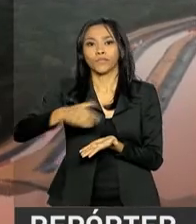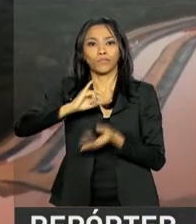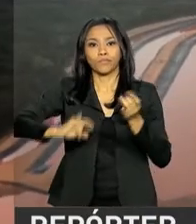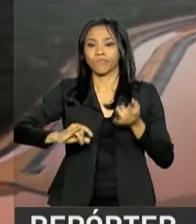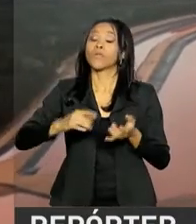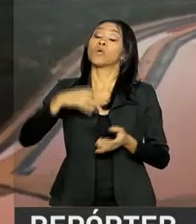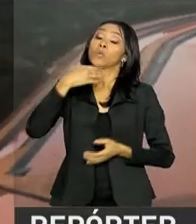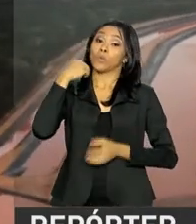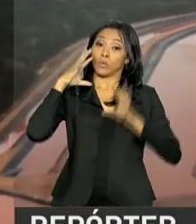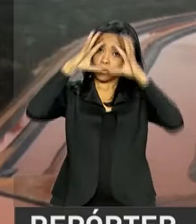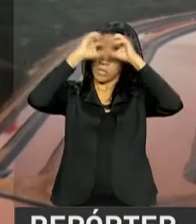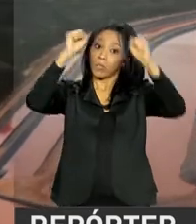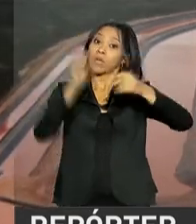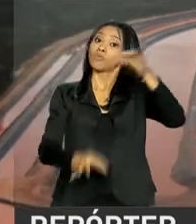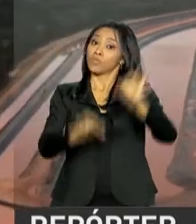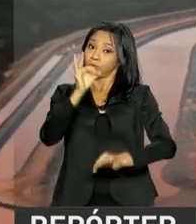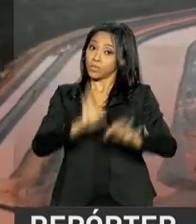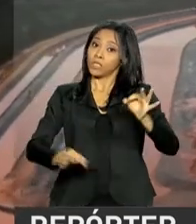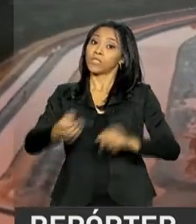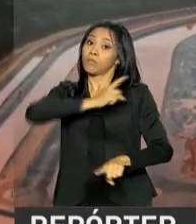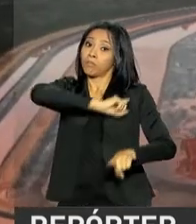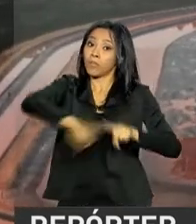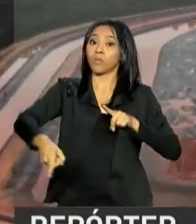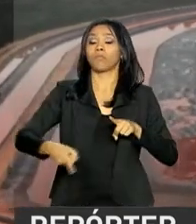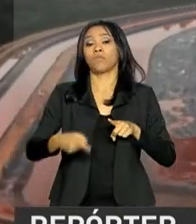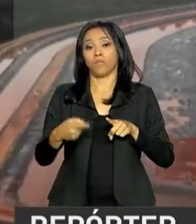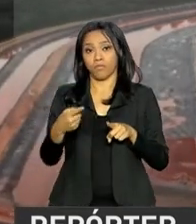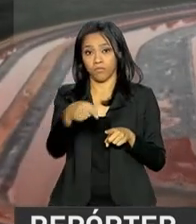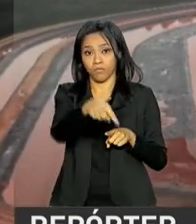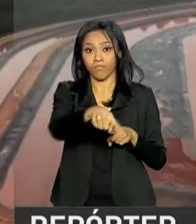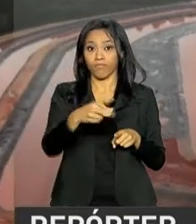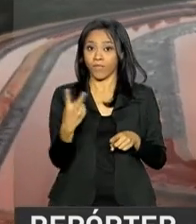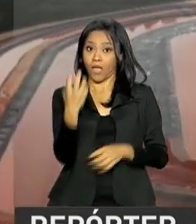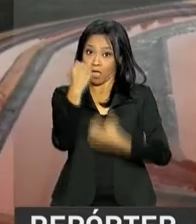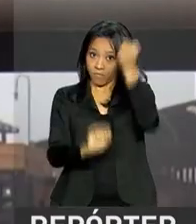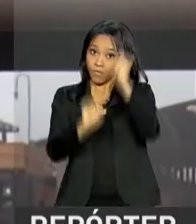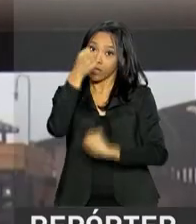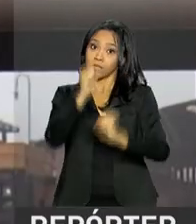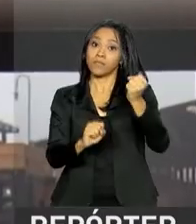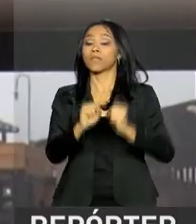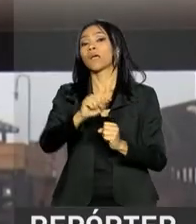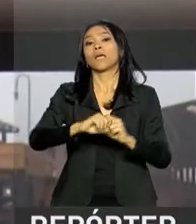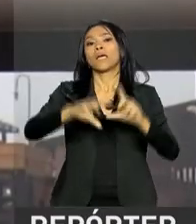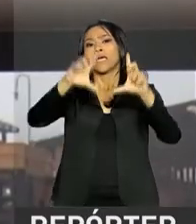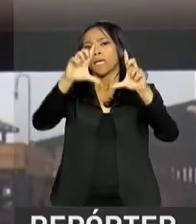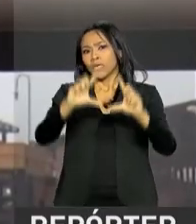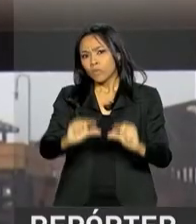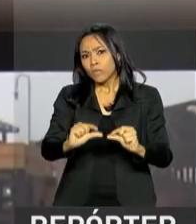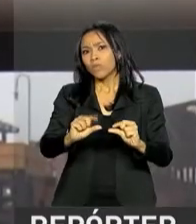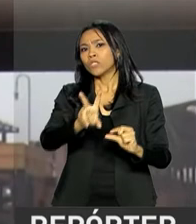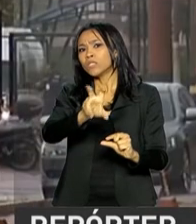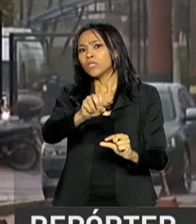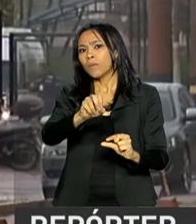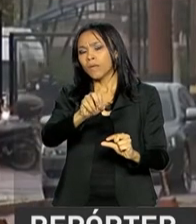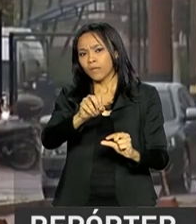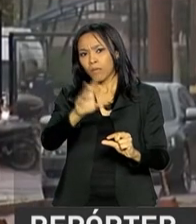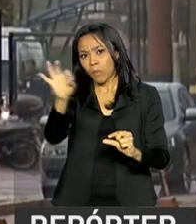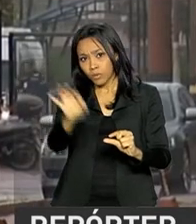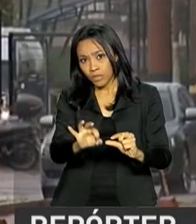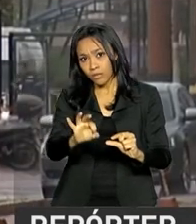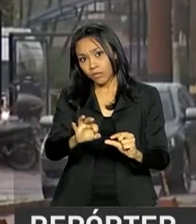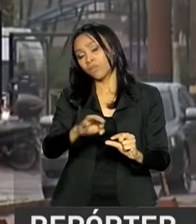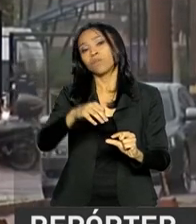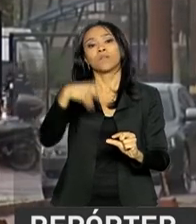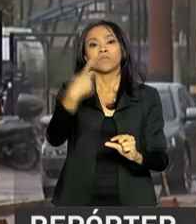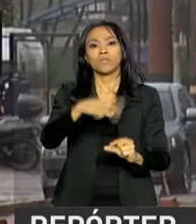proibiu o funcionamento de uma das bacias da mineradora determinou a redução em 50 por cento da produção e estipulou multa de um milhão